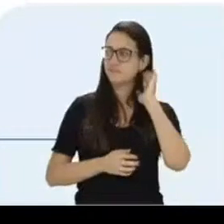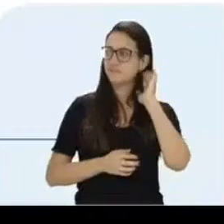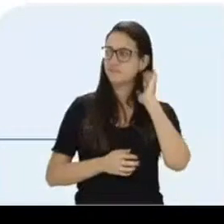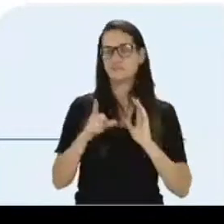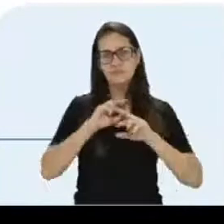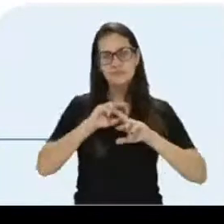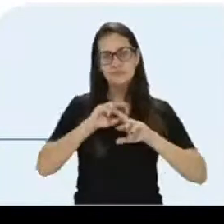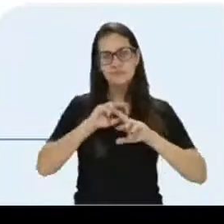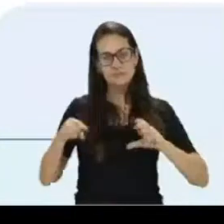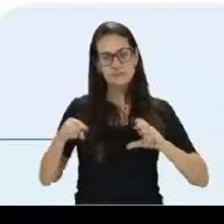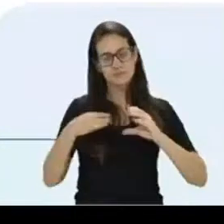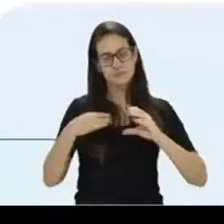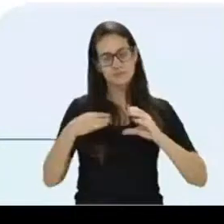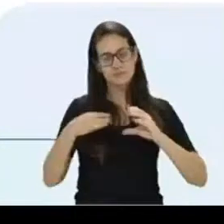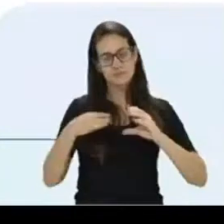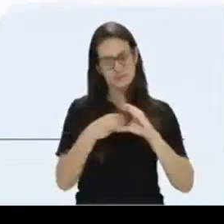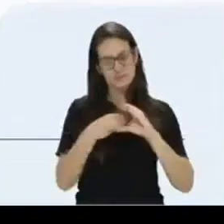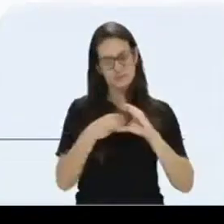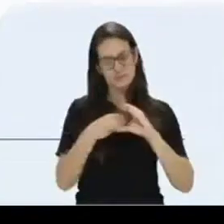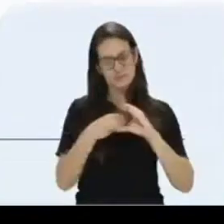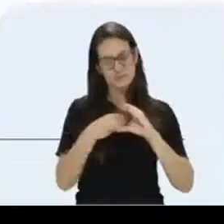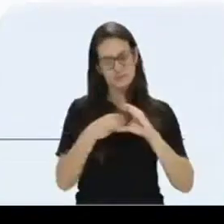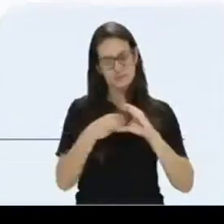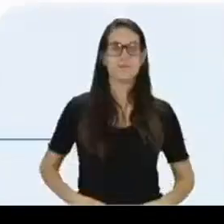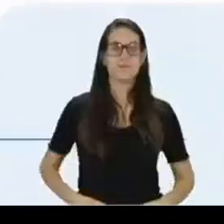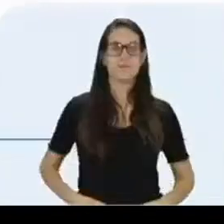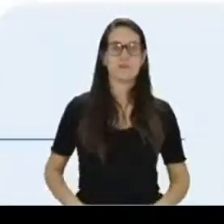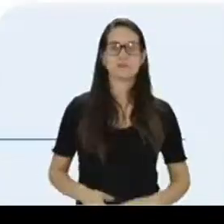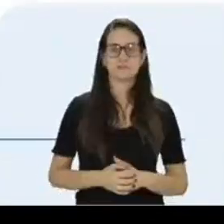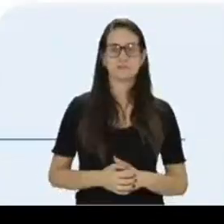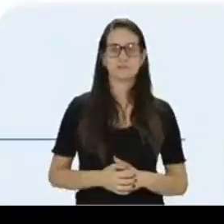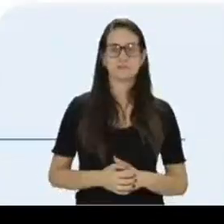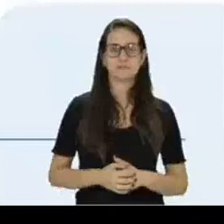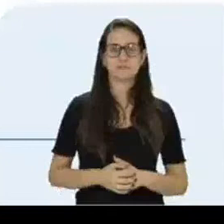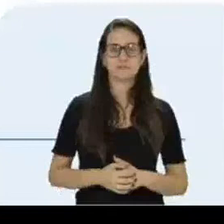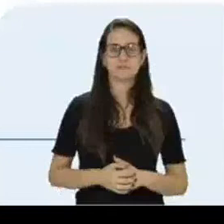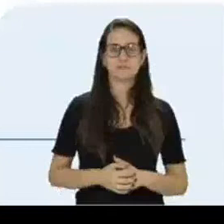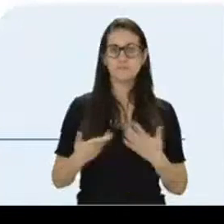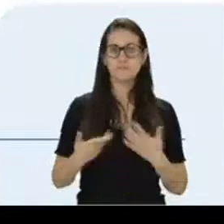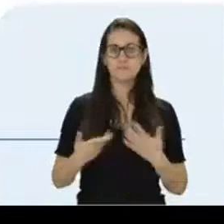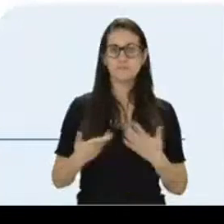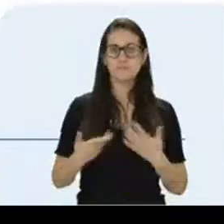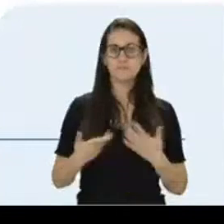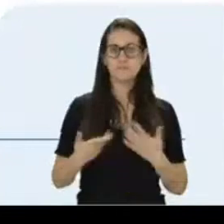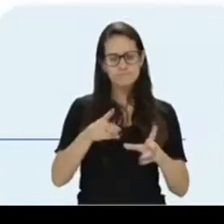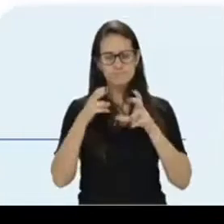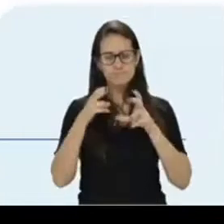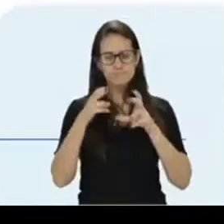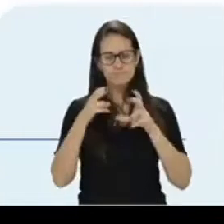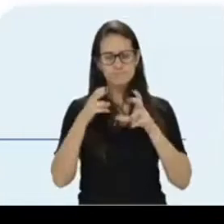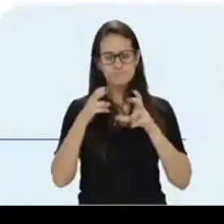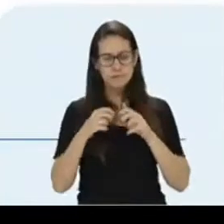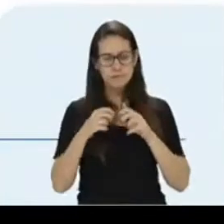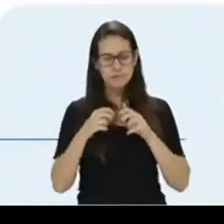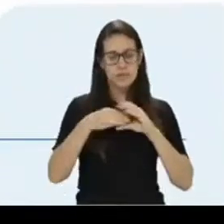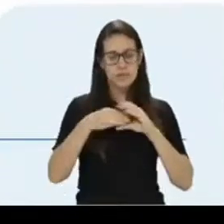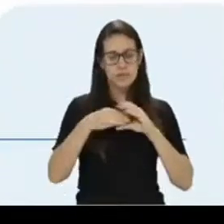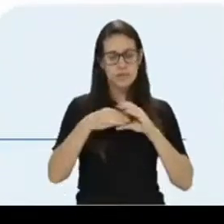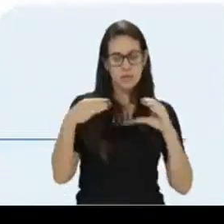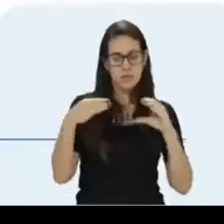para esses tipos de células. Quando nós comparamos, então, quando nós observamos as